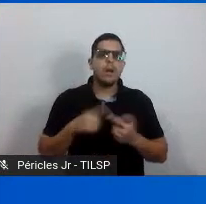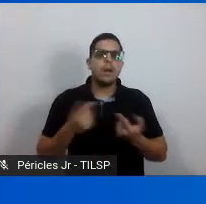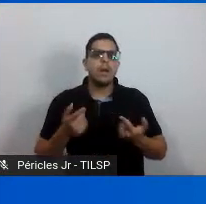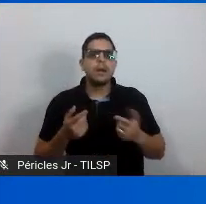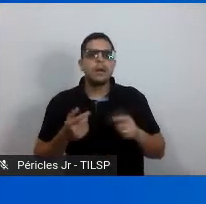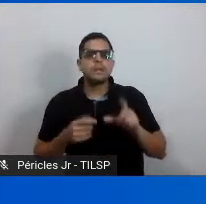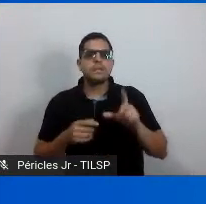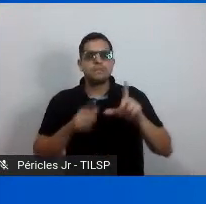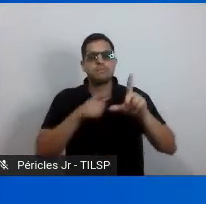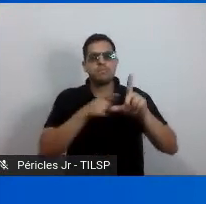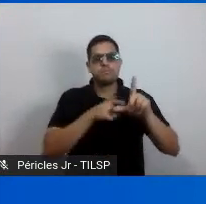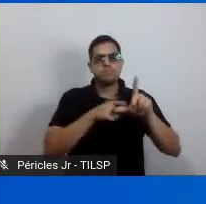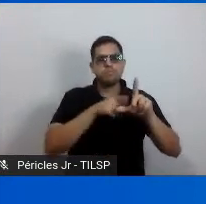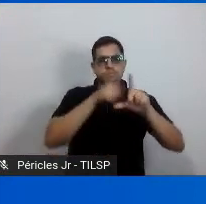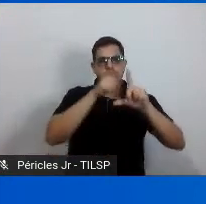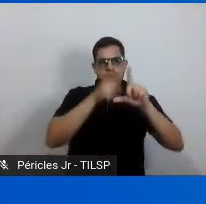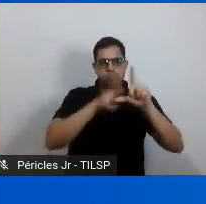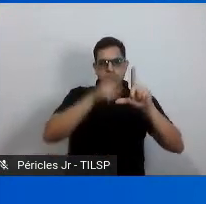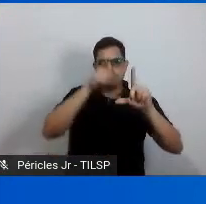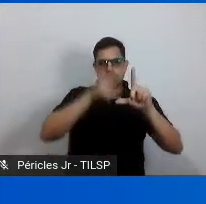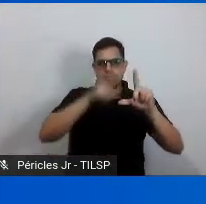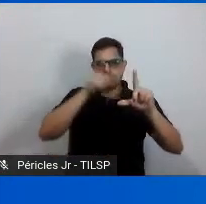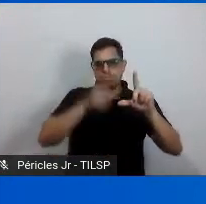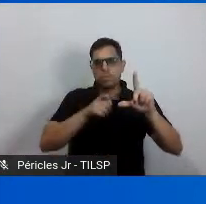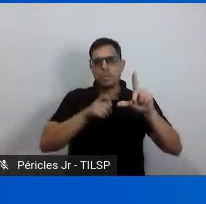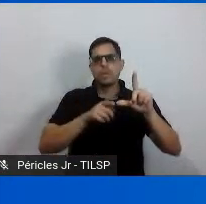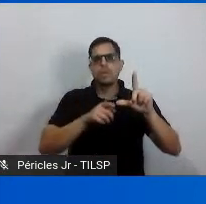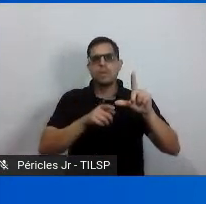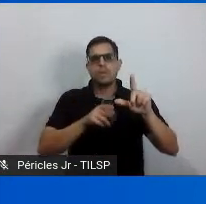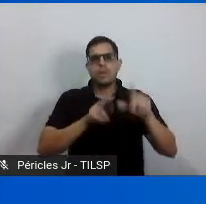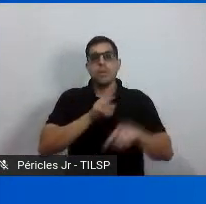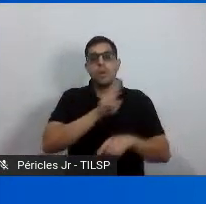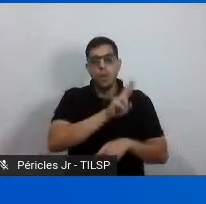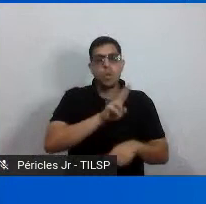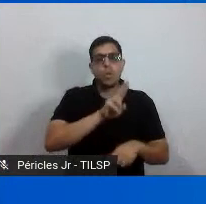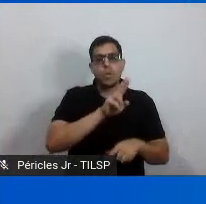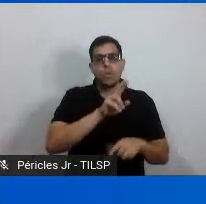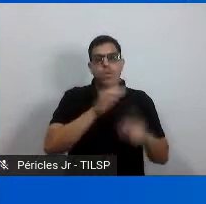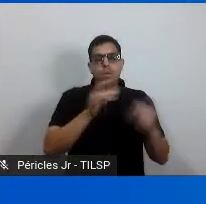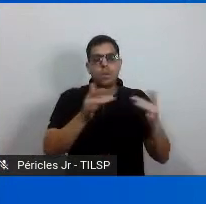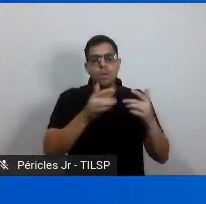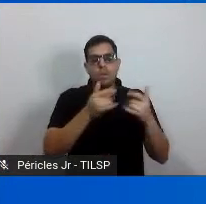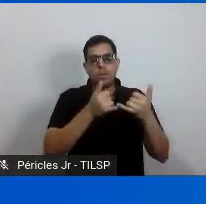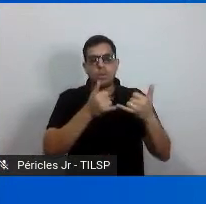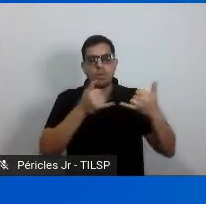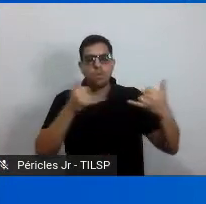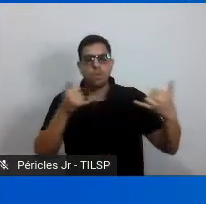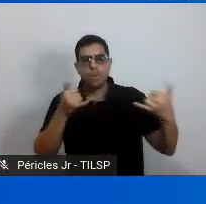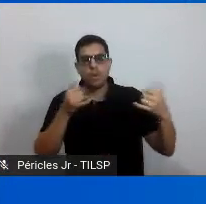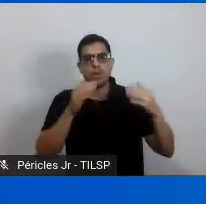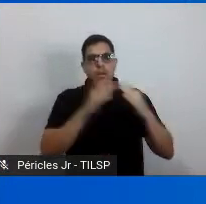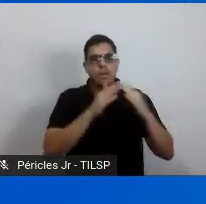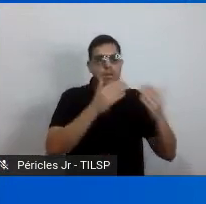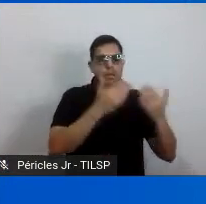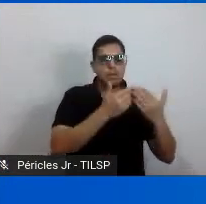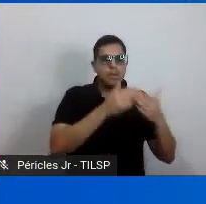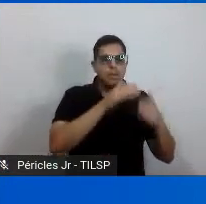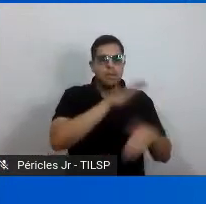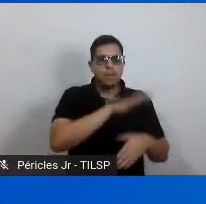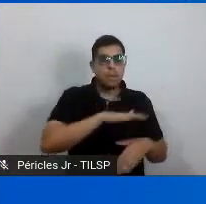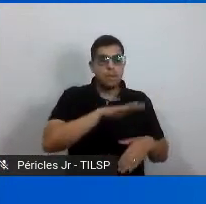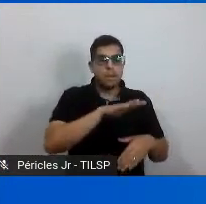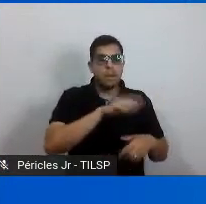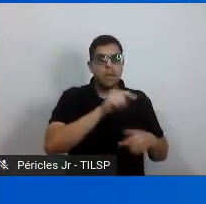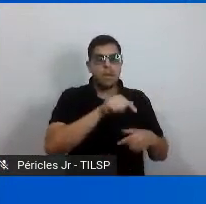no domicílio né o tipo de conexão e as atividades culturais na internet né então quem possui banda fixa